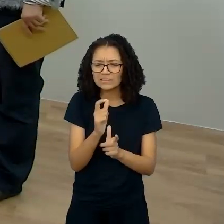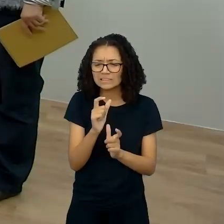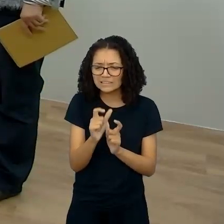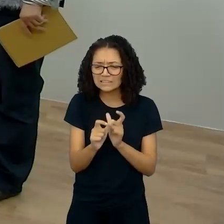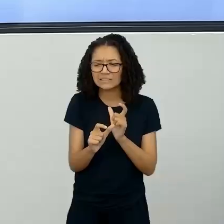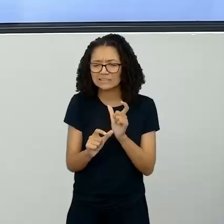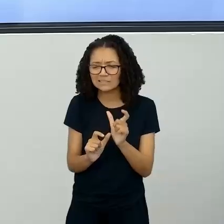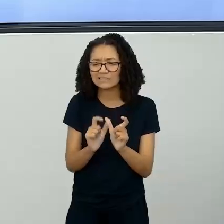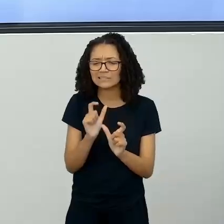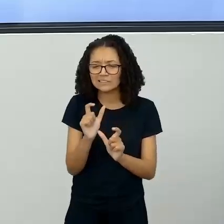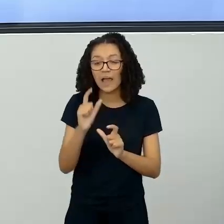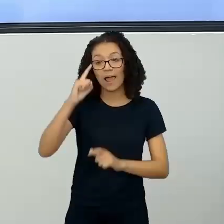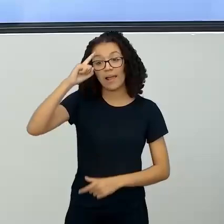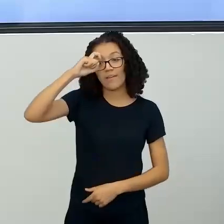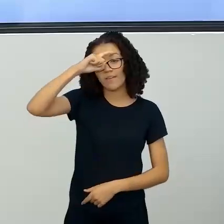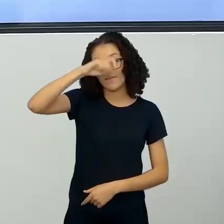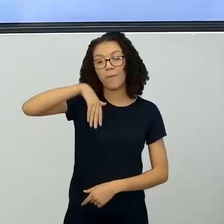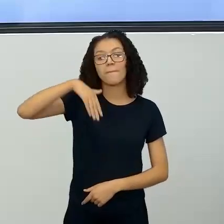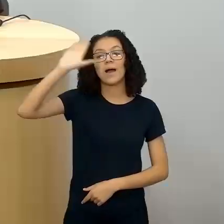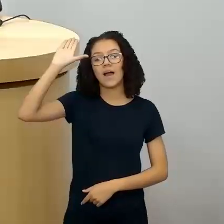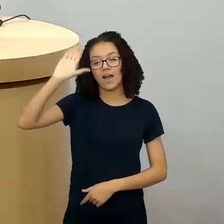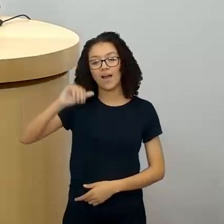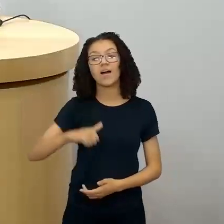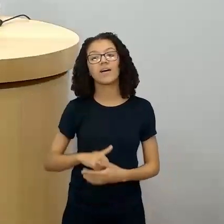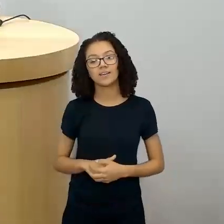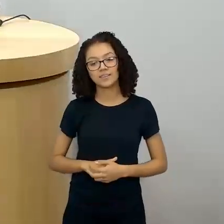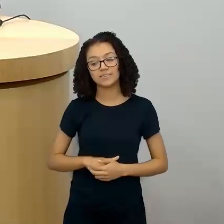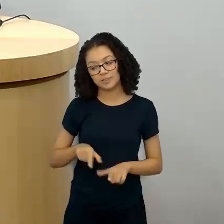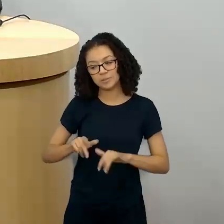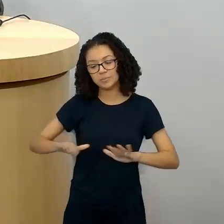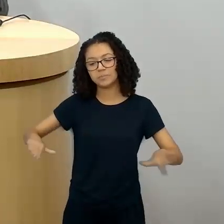deixarem falar, eu falo o dia inteiro. Bom, então vamos seguir, Ale. Vamos